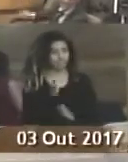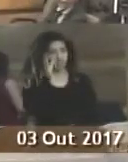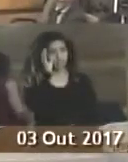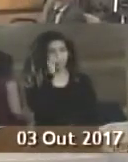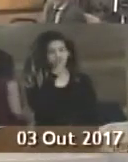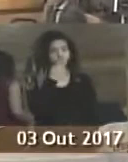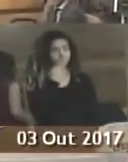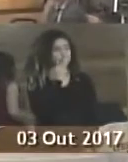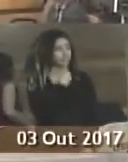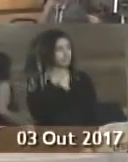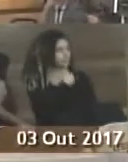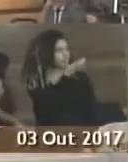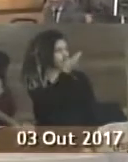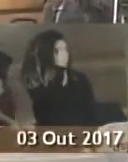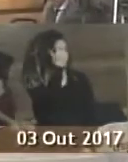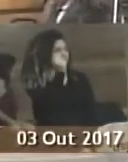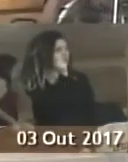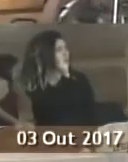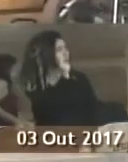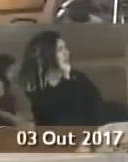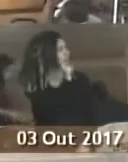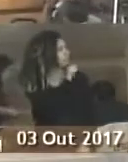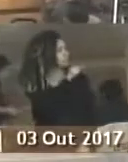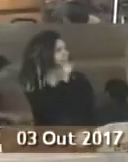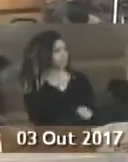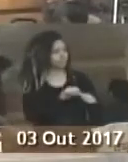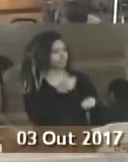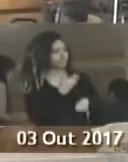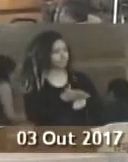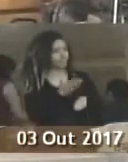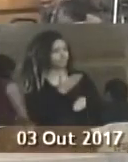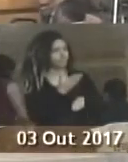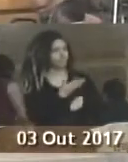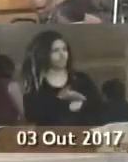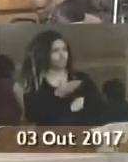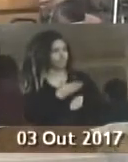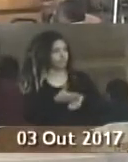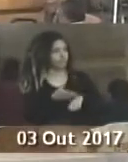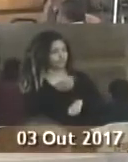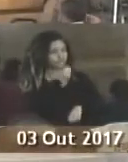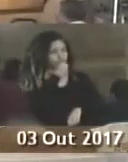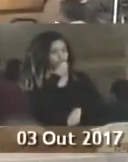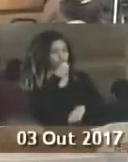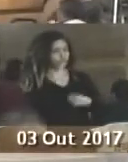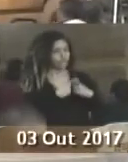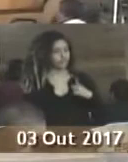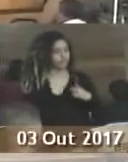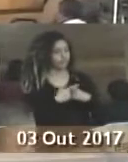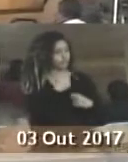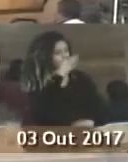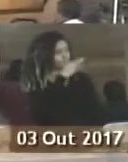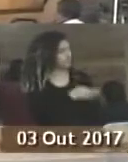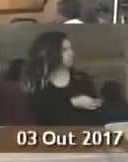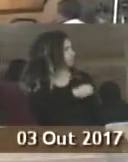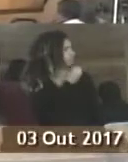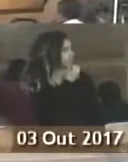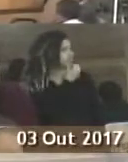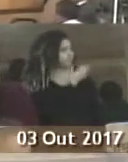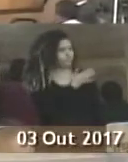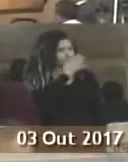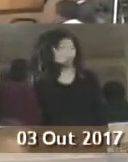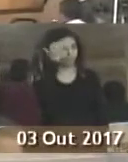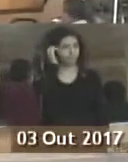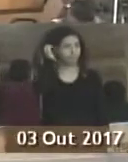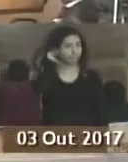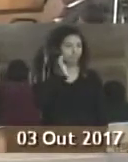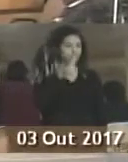Vereador Camu, eu quero saber onde o senhor fez esse curso, esse final de semana, esse curso de oratória, porque com certeza teve um curso de oratória. É que você está